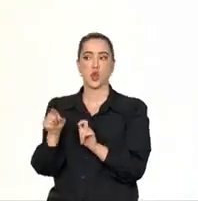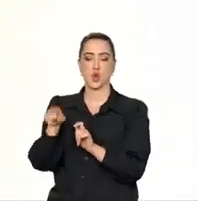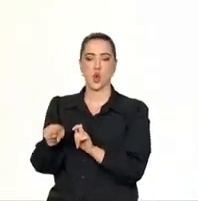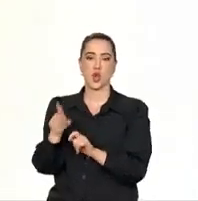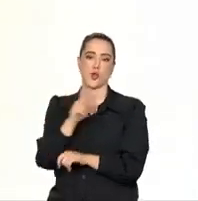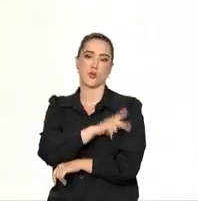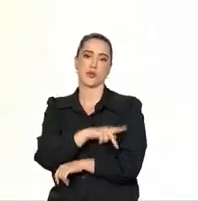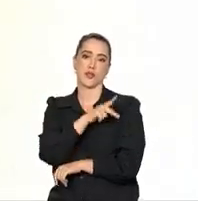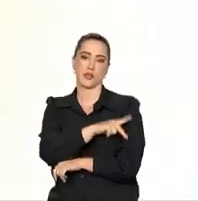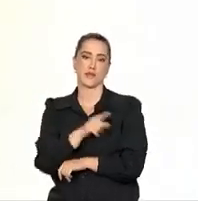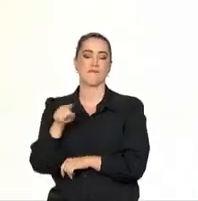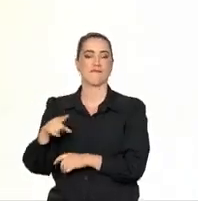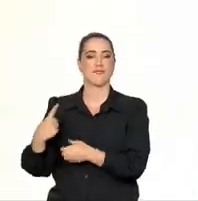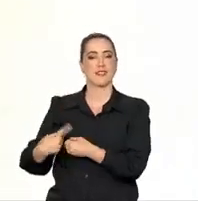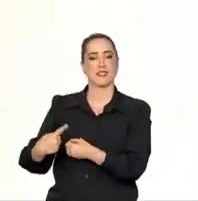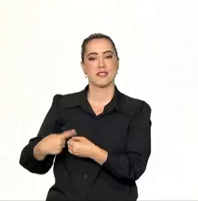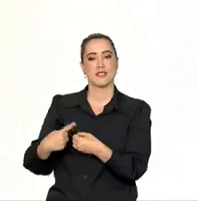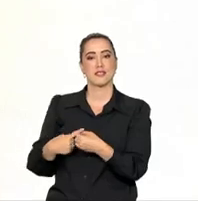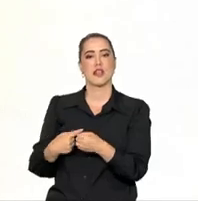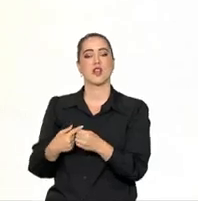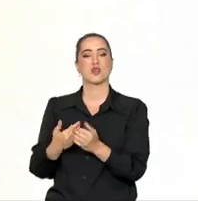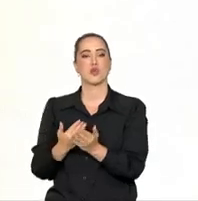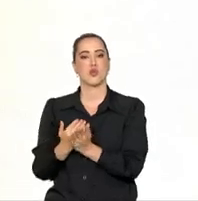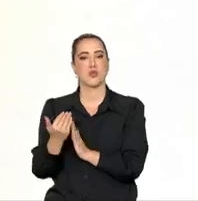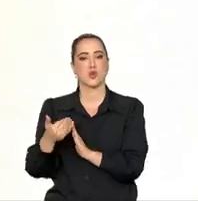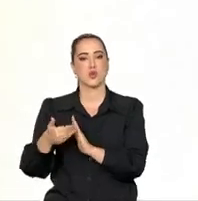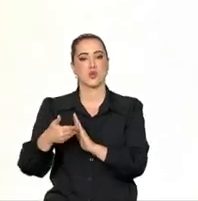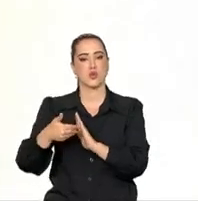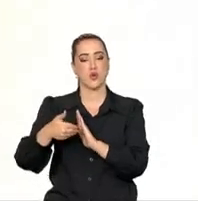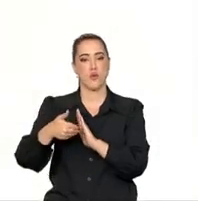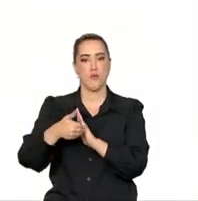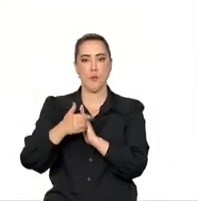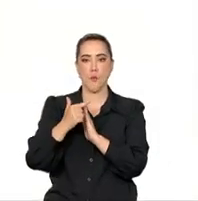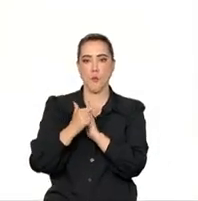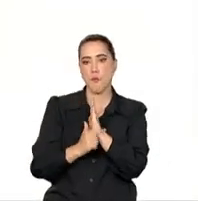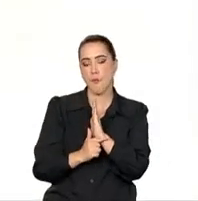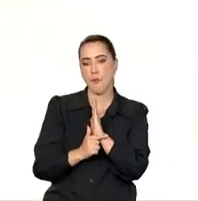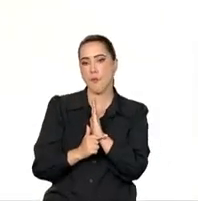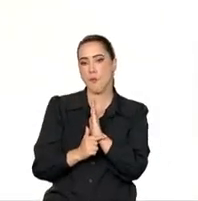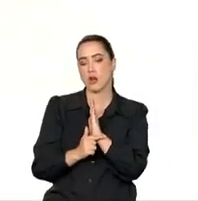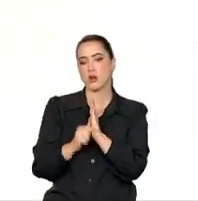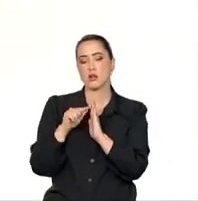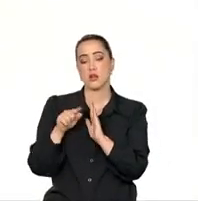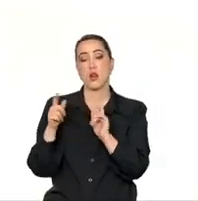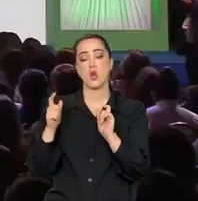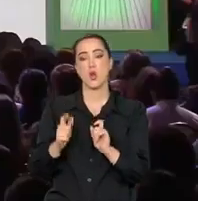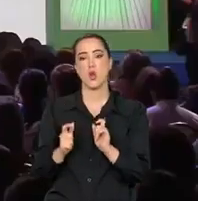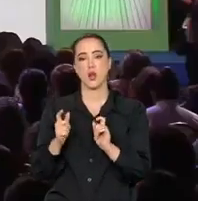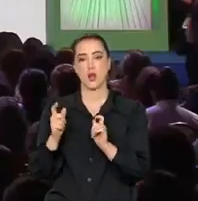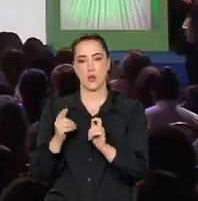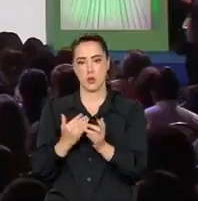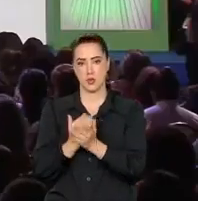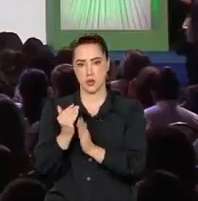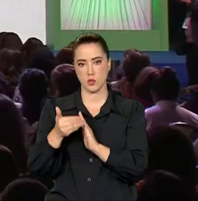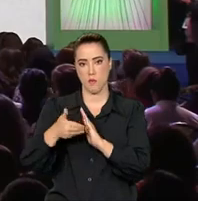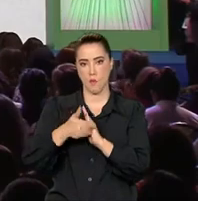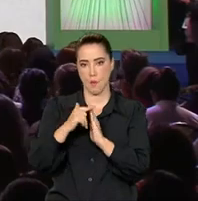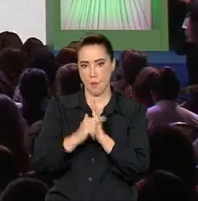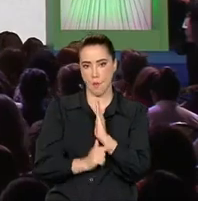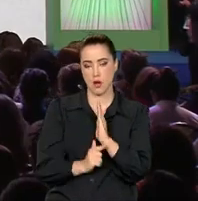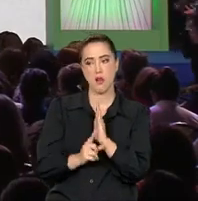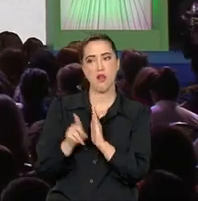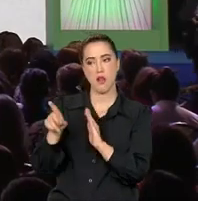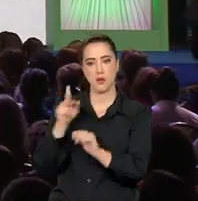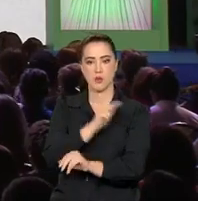no Piauí, aquela cidade do Fome Zero. Então, eu conto essas duas histórias